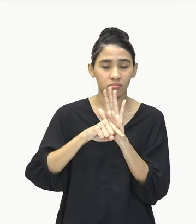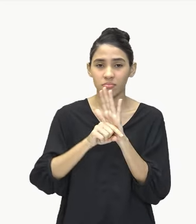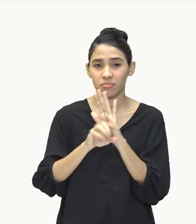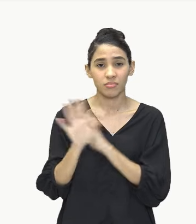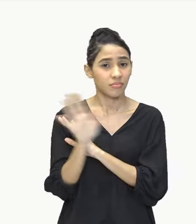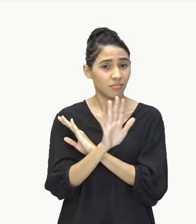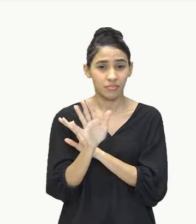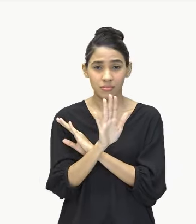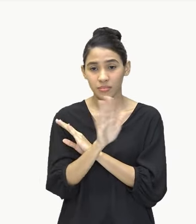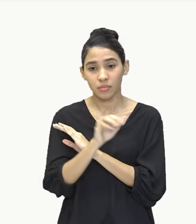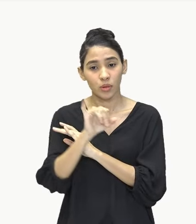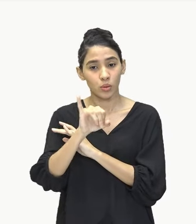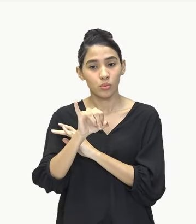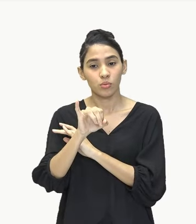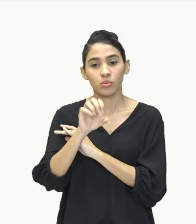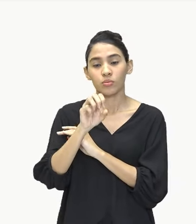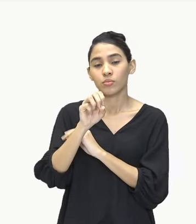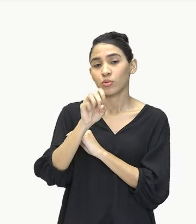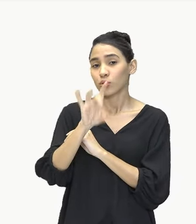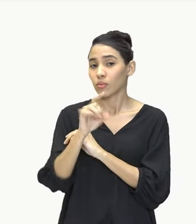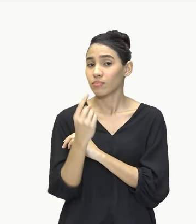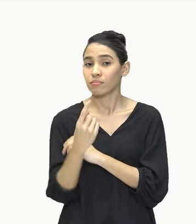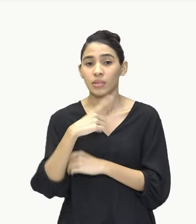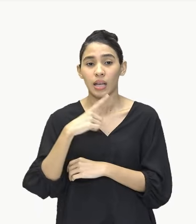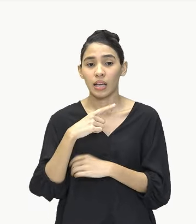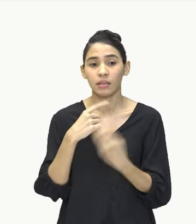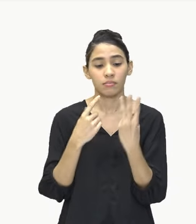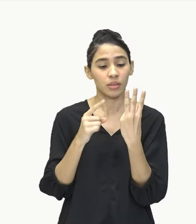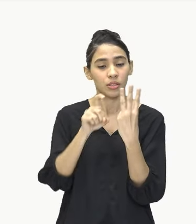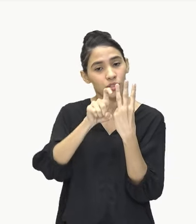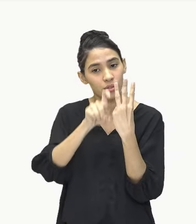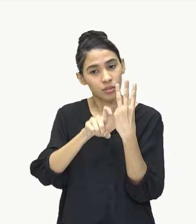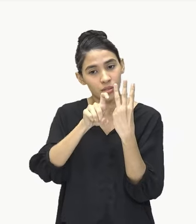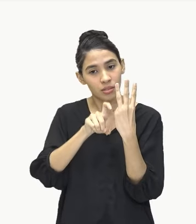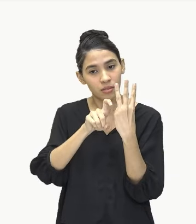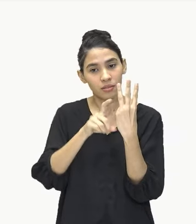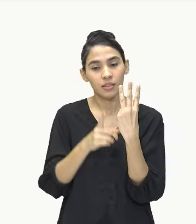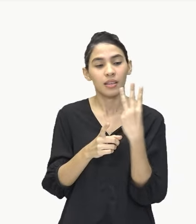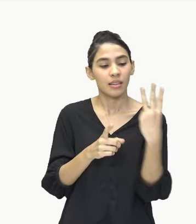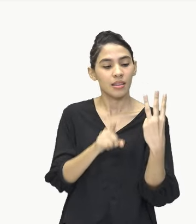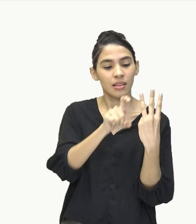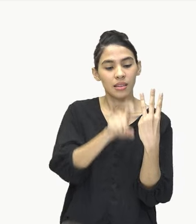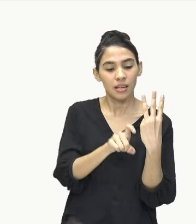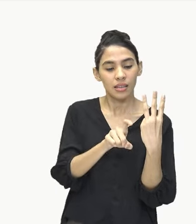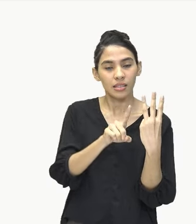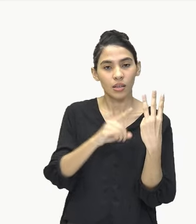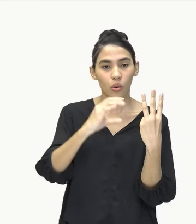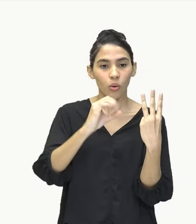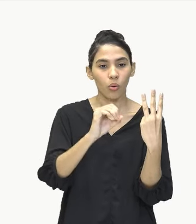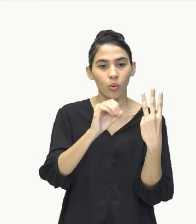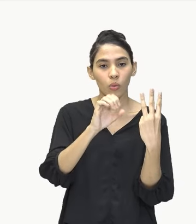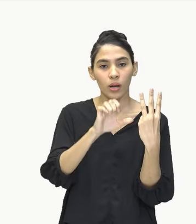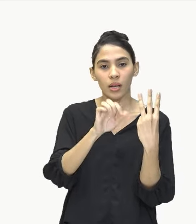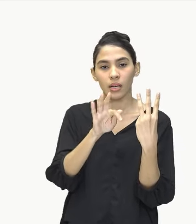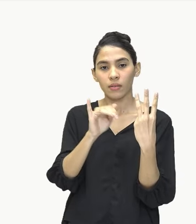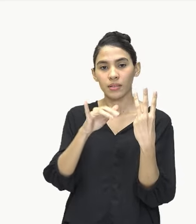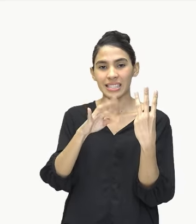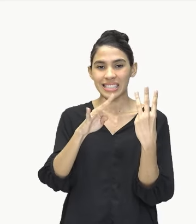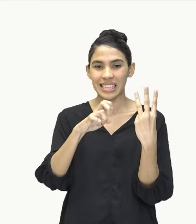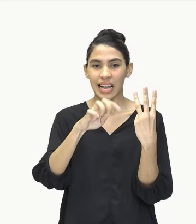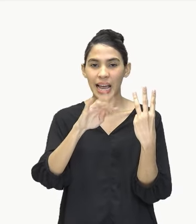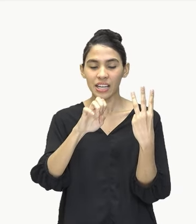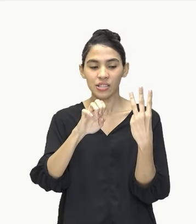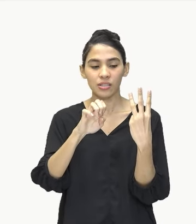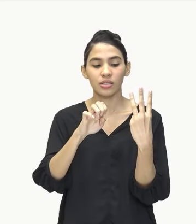só existe ele é o nosso monômio. Onde 3 é o coeficiente. Ó, é um número que